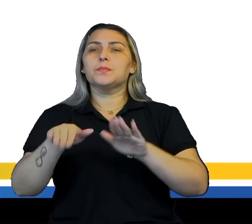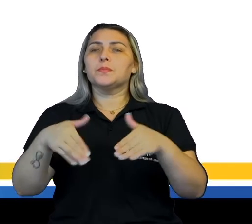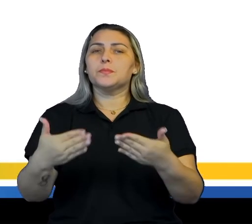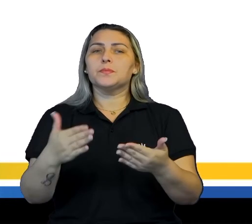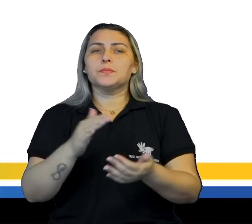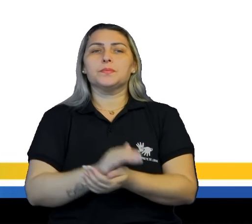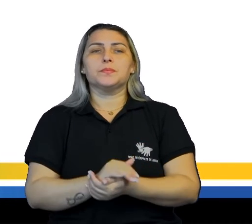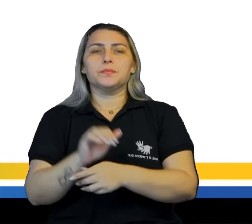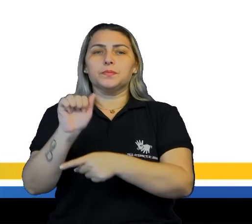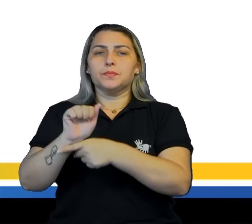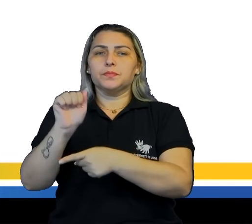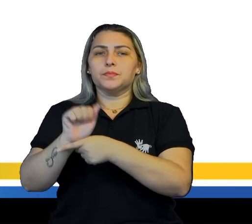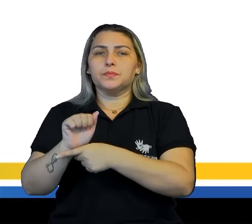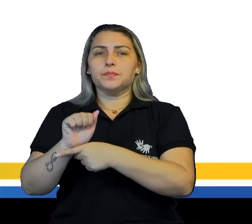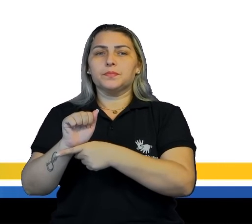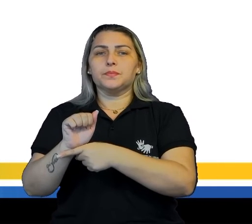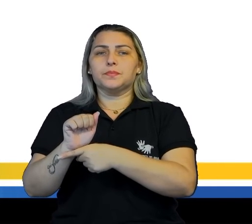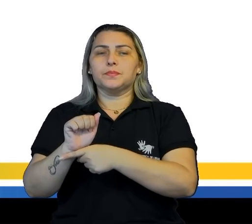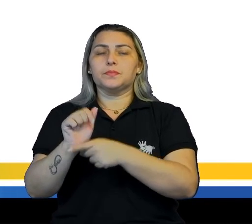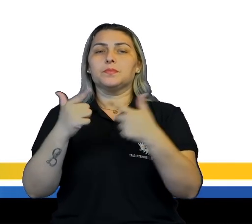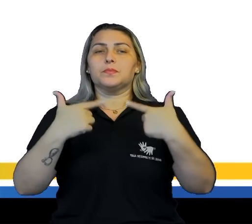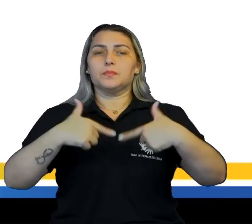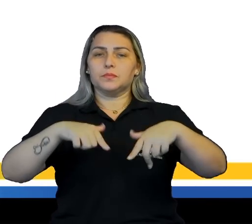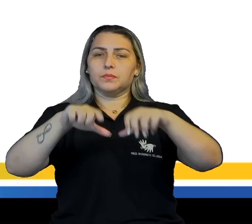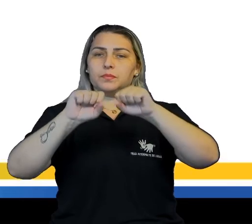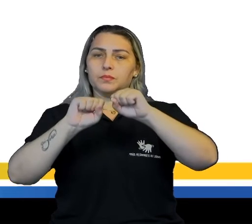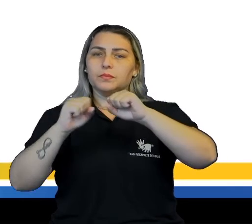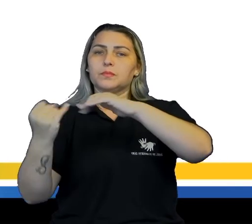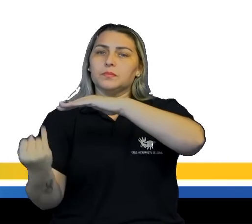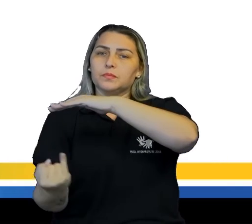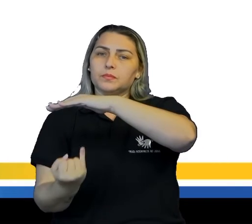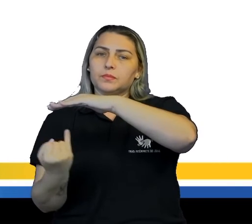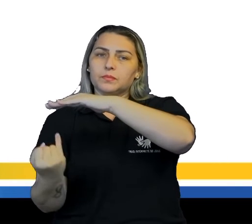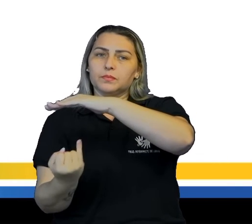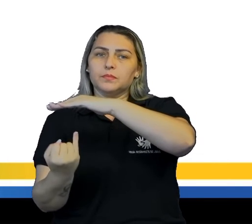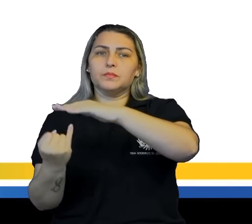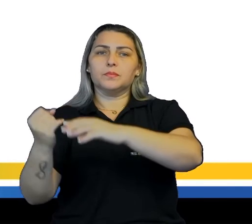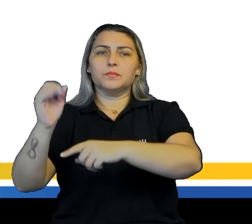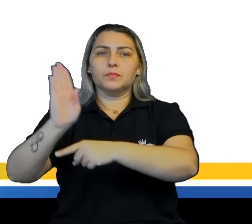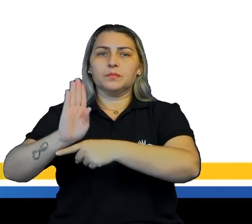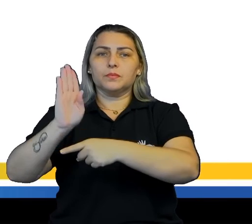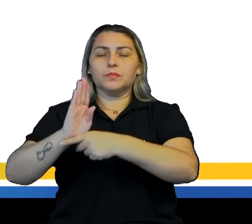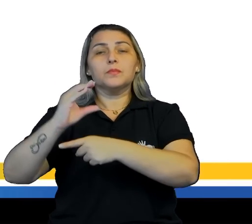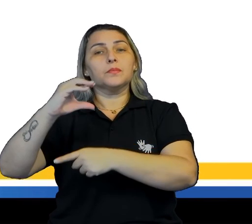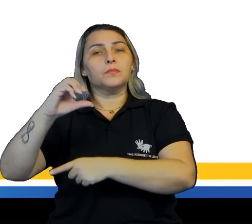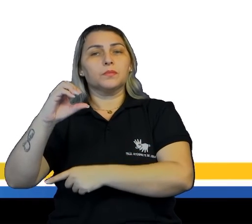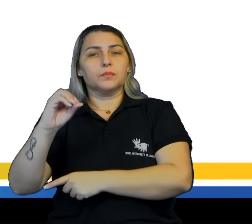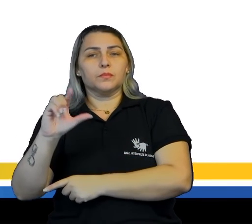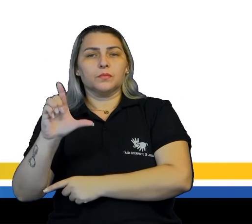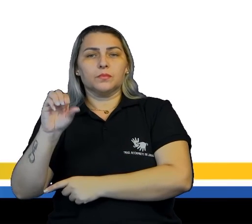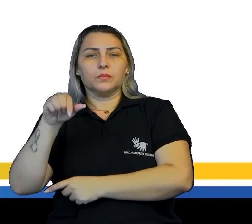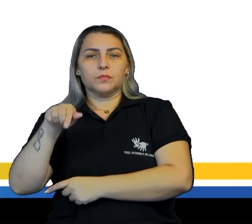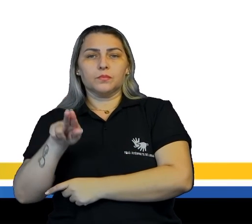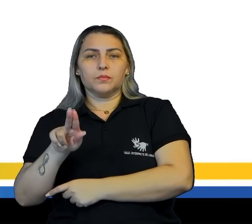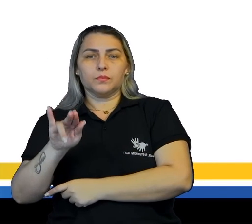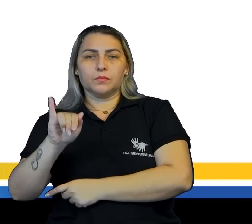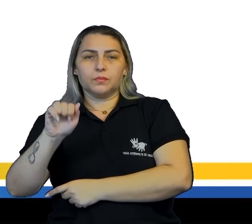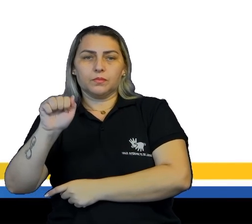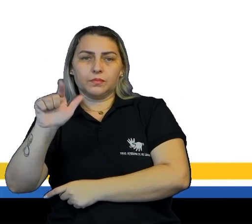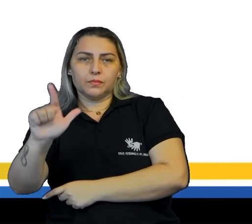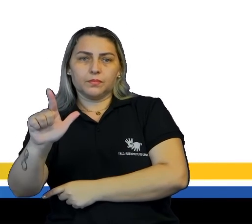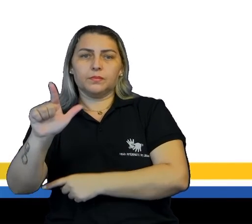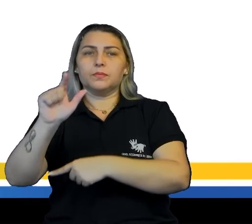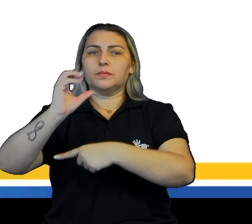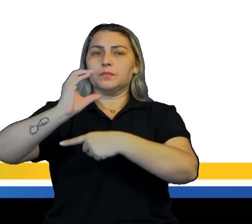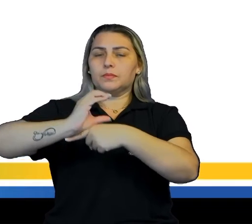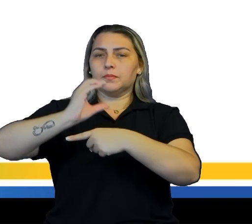é: na letra A, o texto foi usado uma linguagem informal. Na letra B, foi utilizada